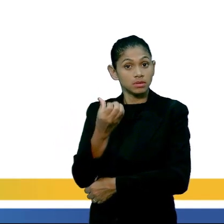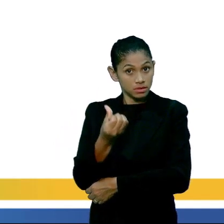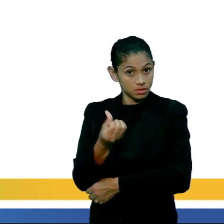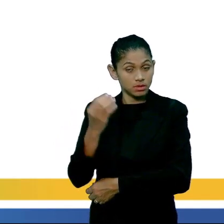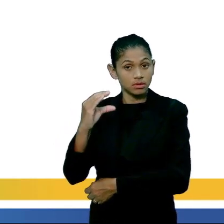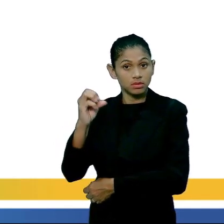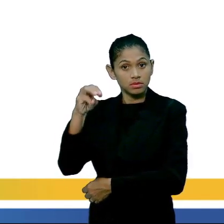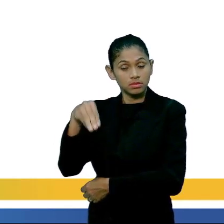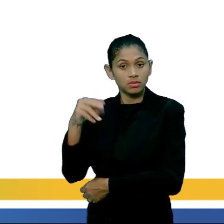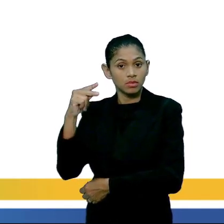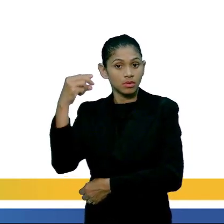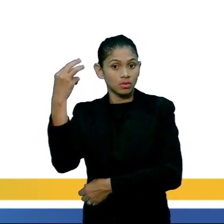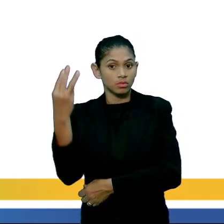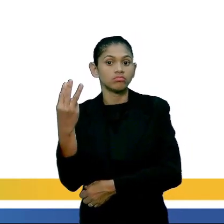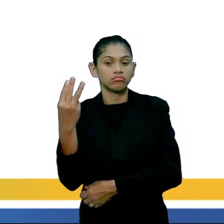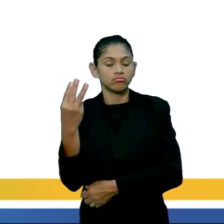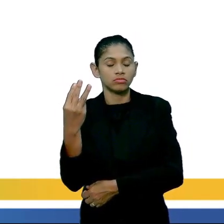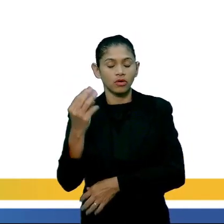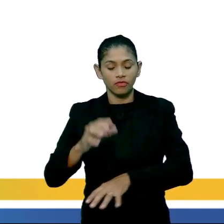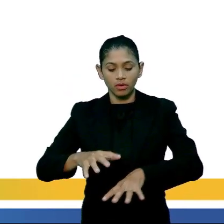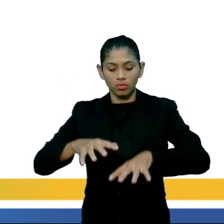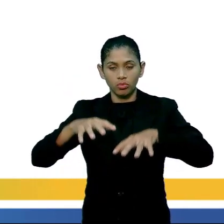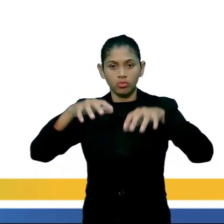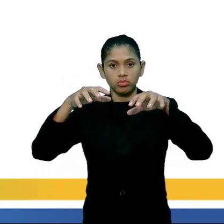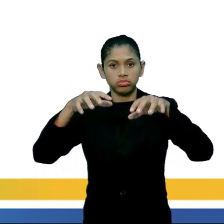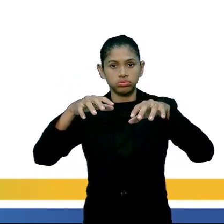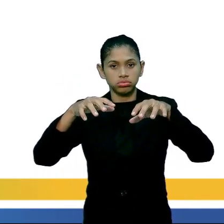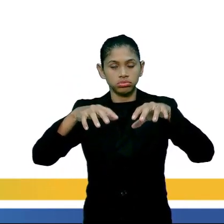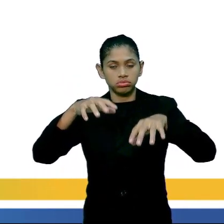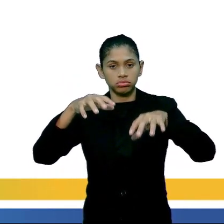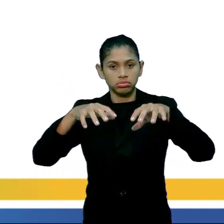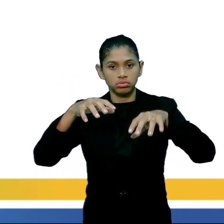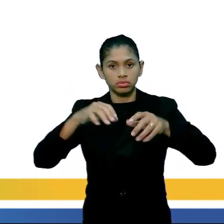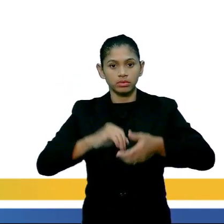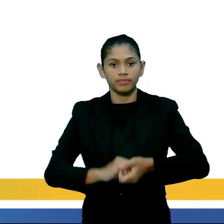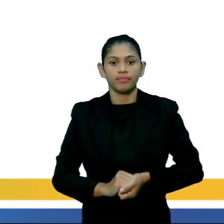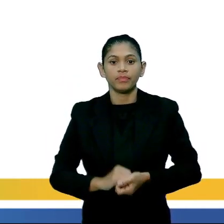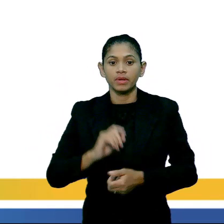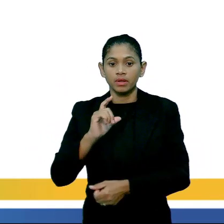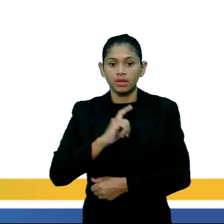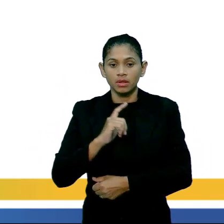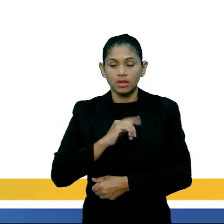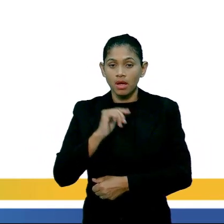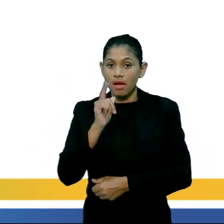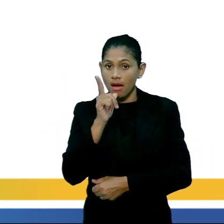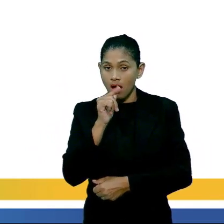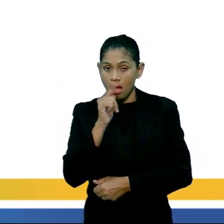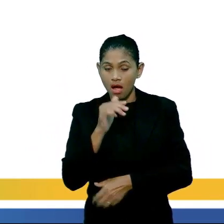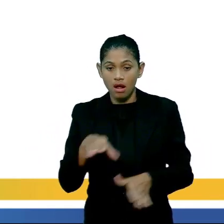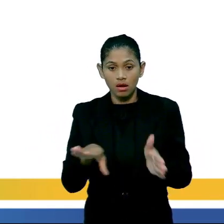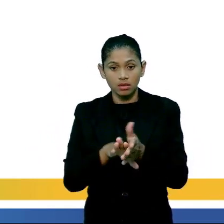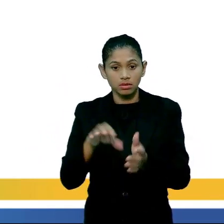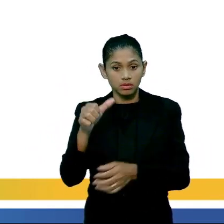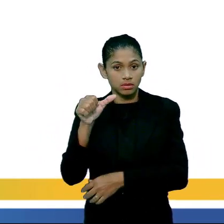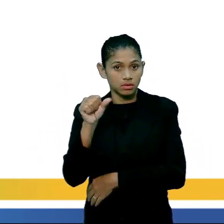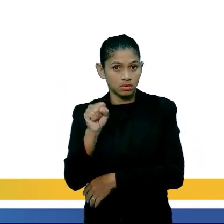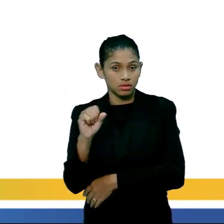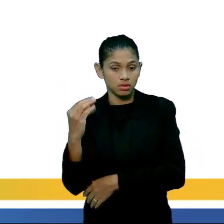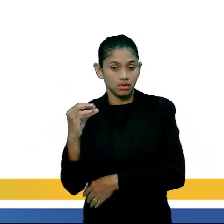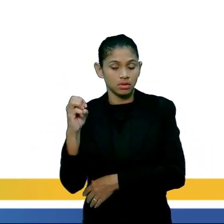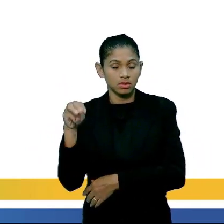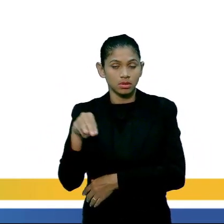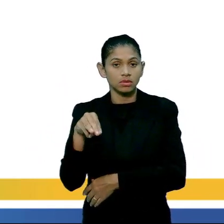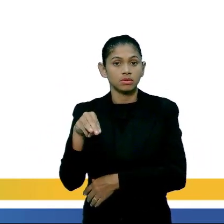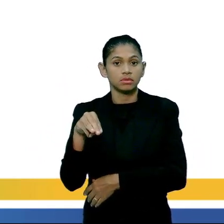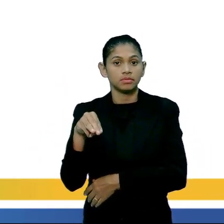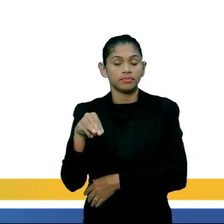totalmente submersas. Ok? Nós podemos ver aí a figura, tem água até 8 centímetros e nós queremos